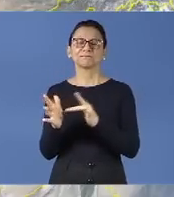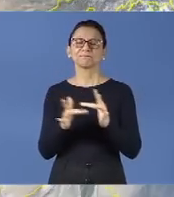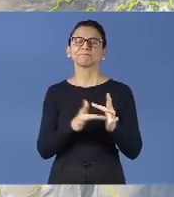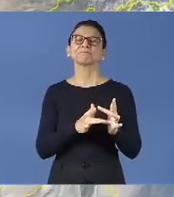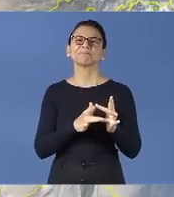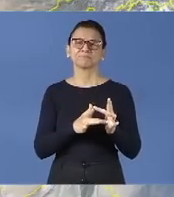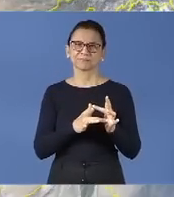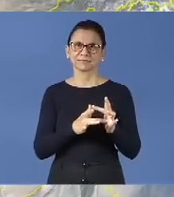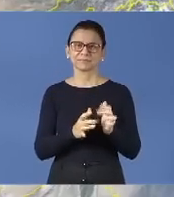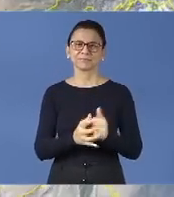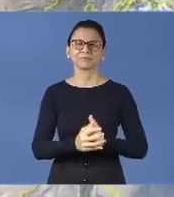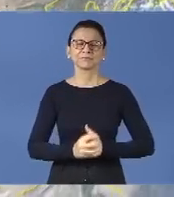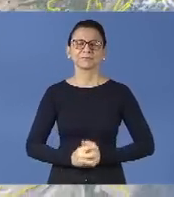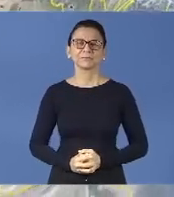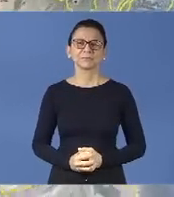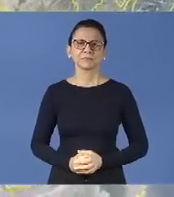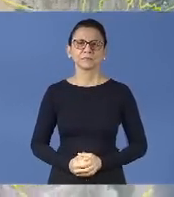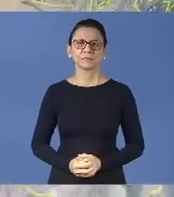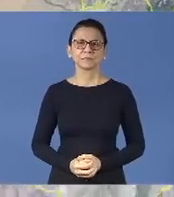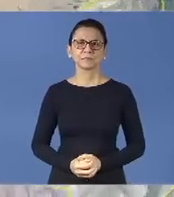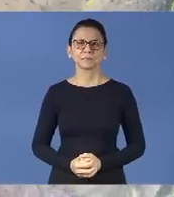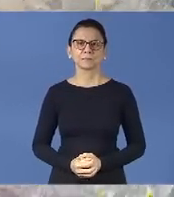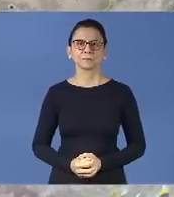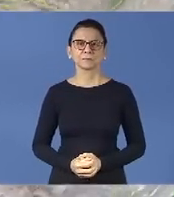Senhor Jesus.